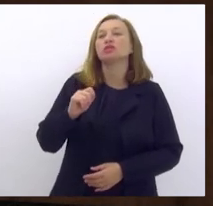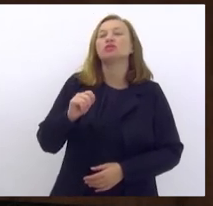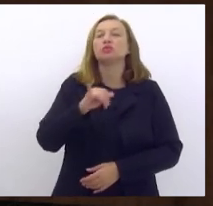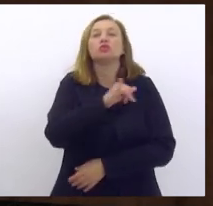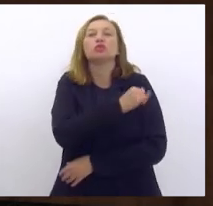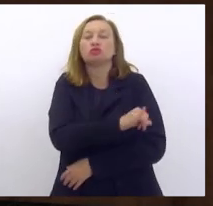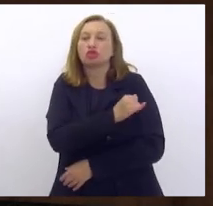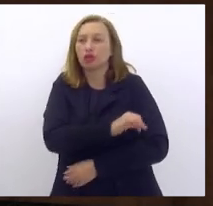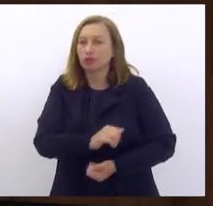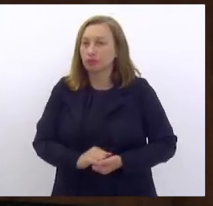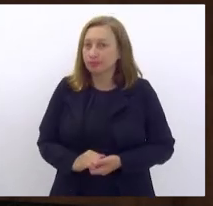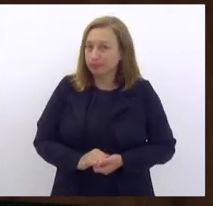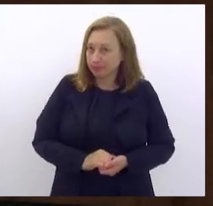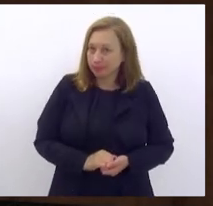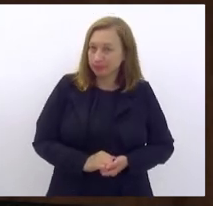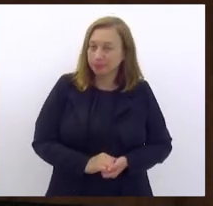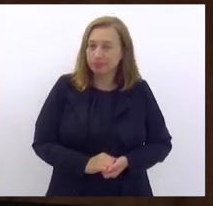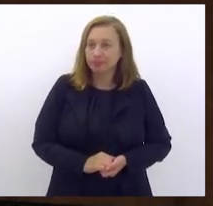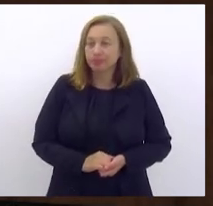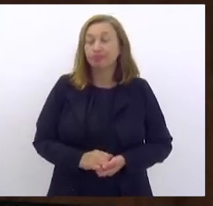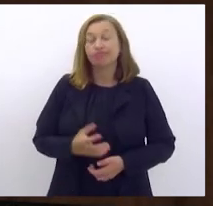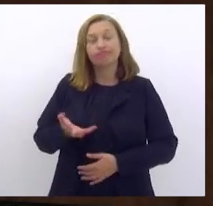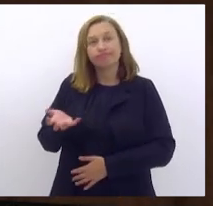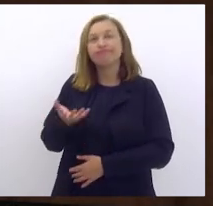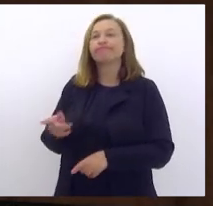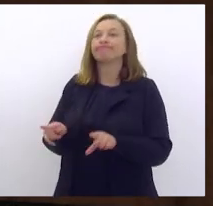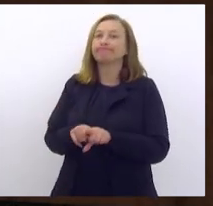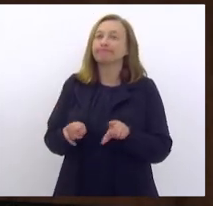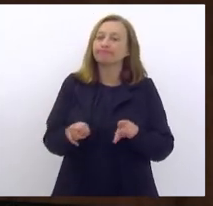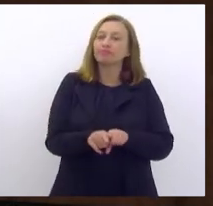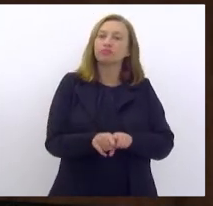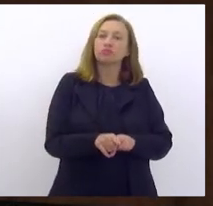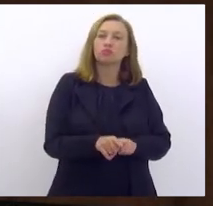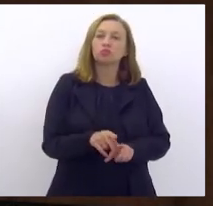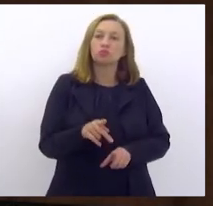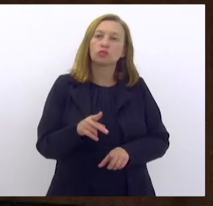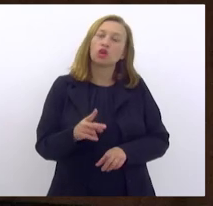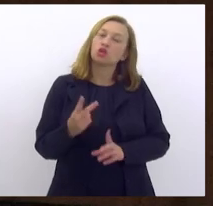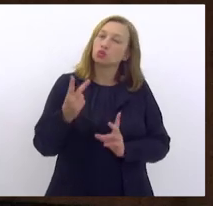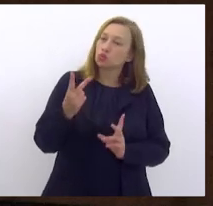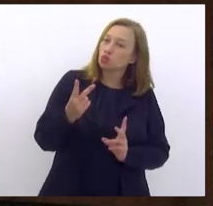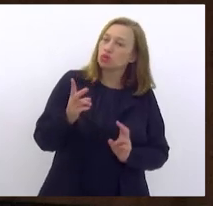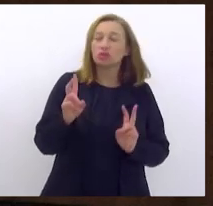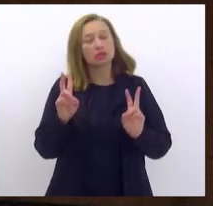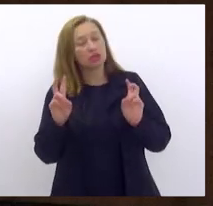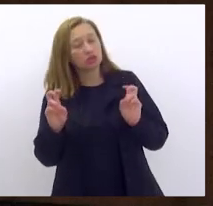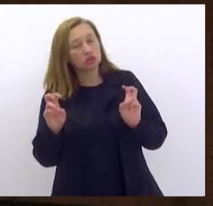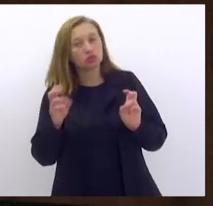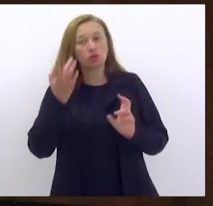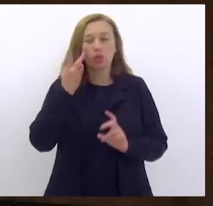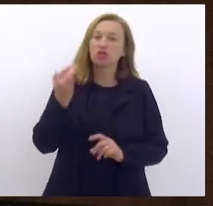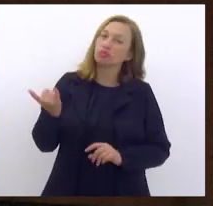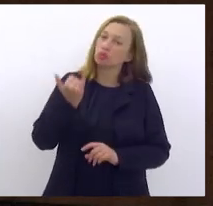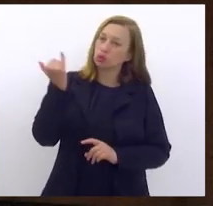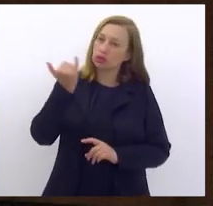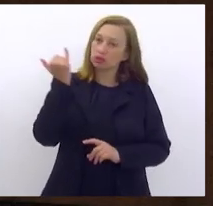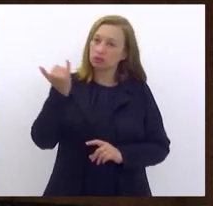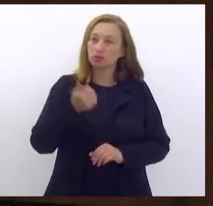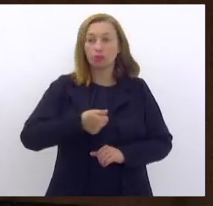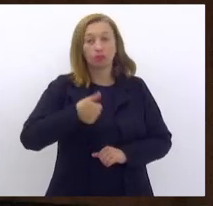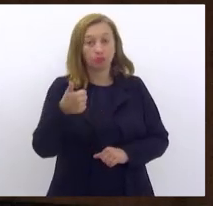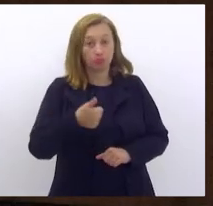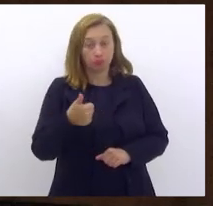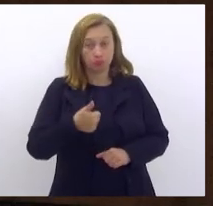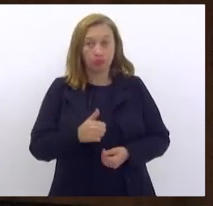Janeiro. E eu queria também dizer duas ou três questões que eu acho que são importantes.